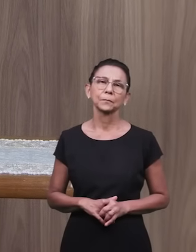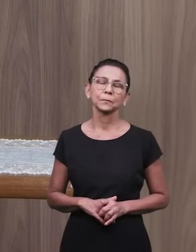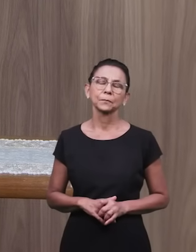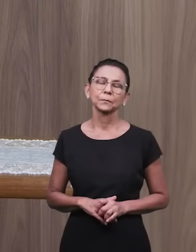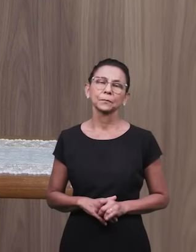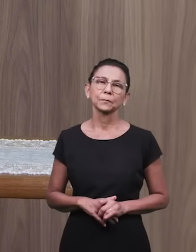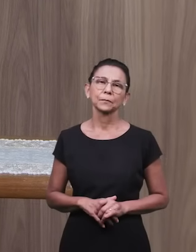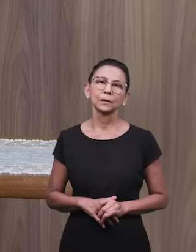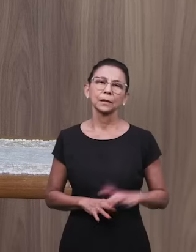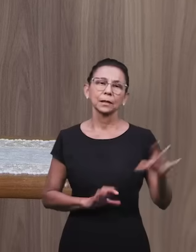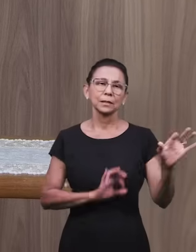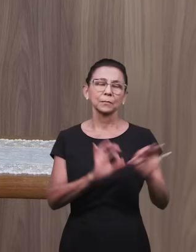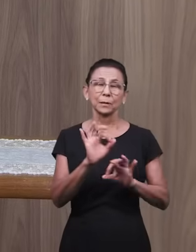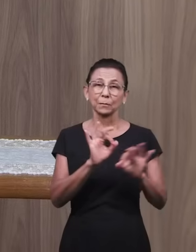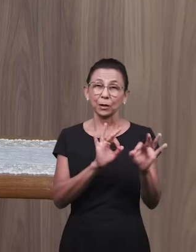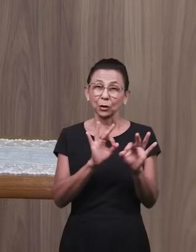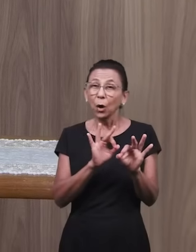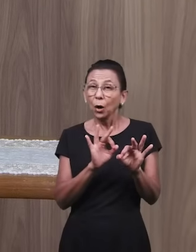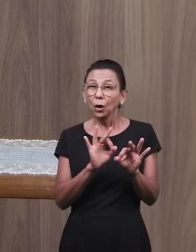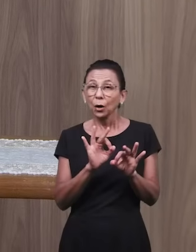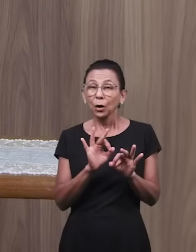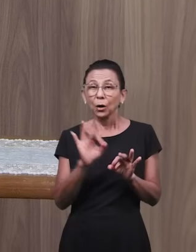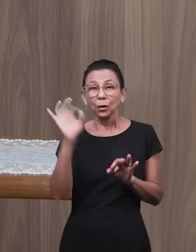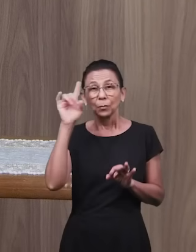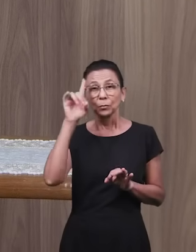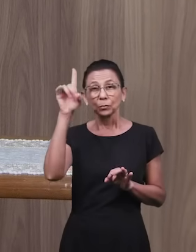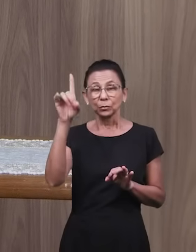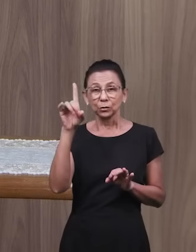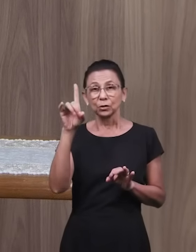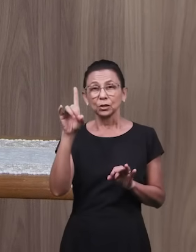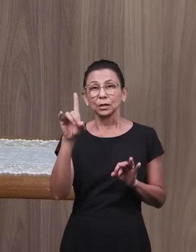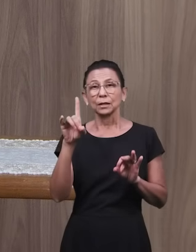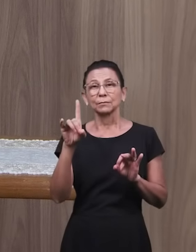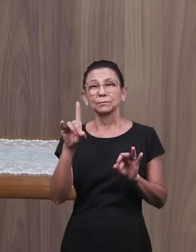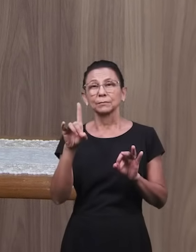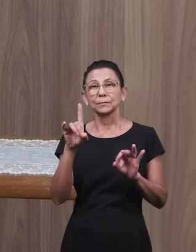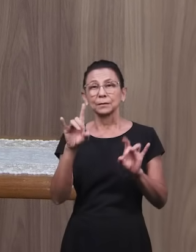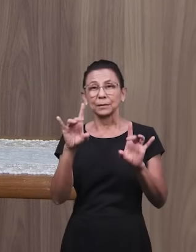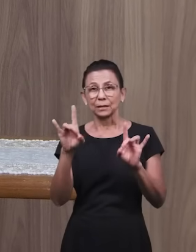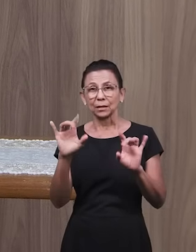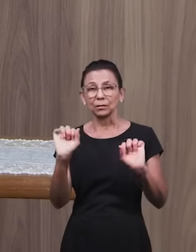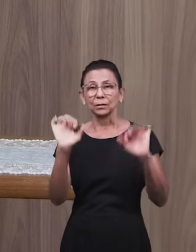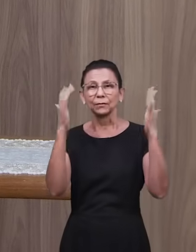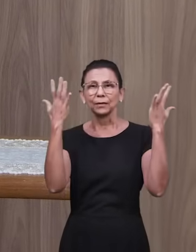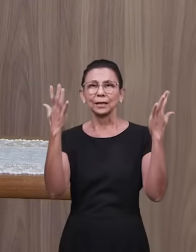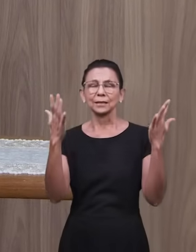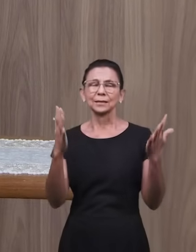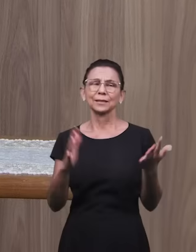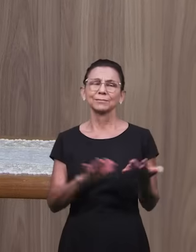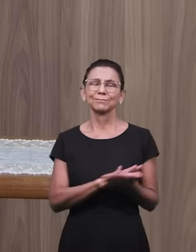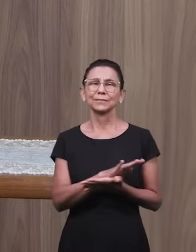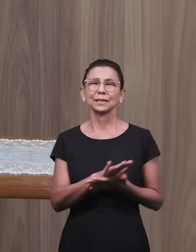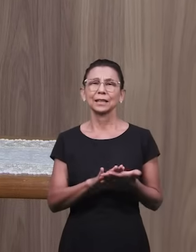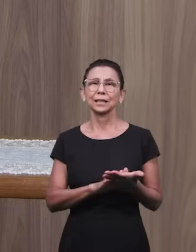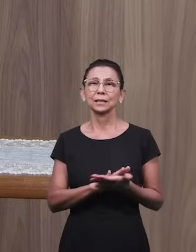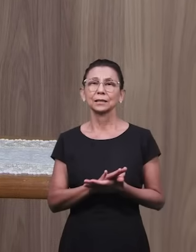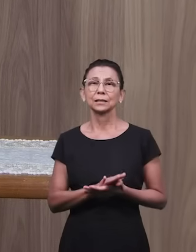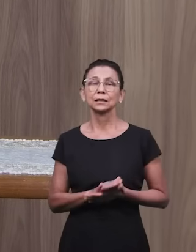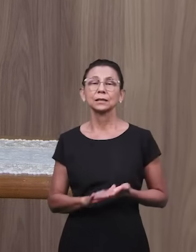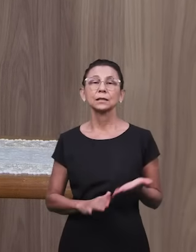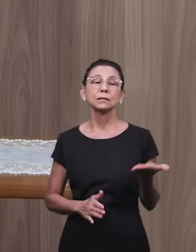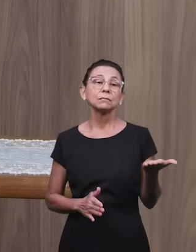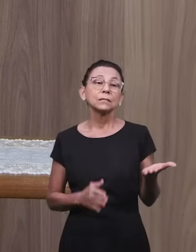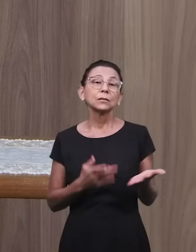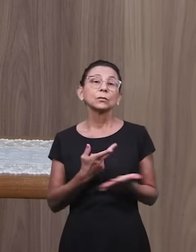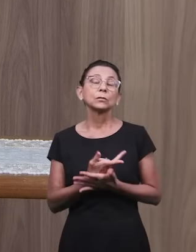para aquele grande dia, para o dia da festa, para o dia especial. E o que é que elas